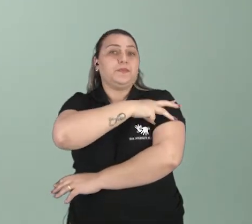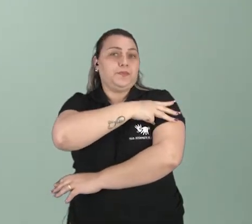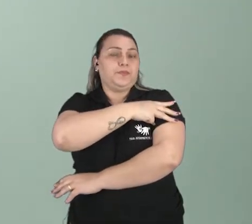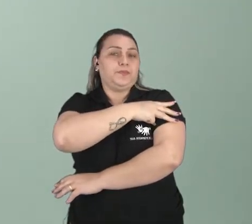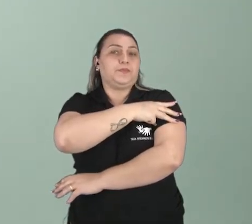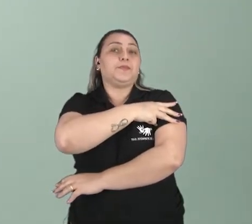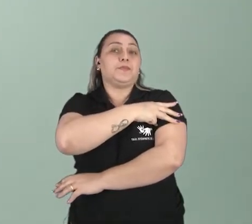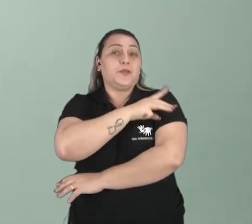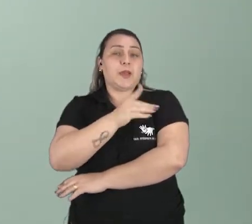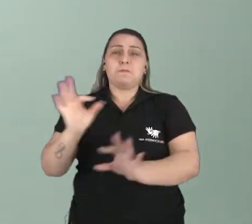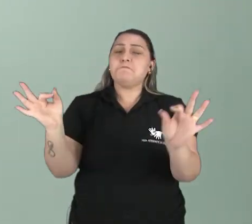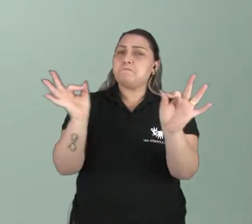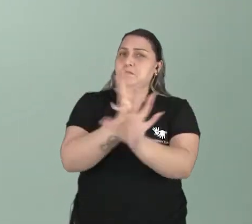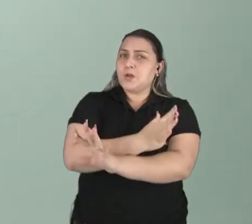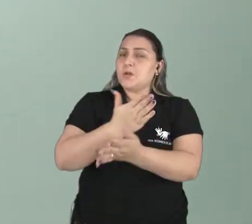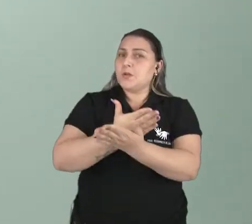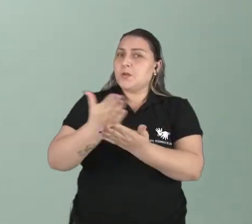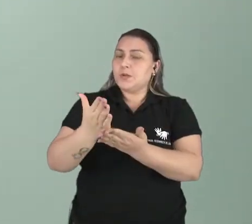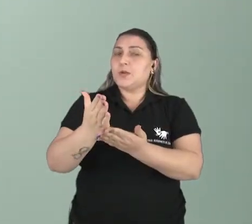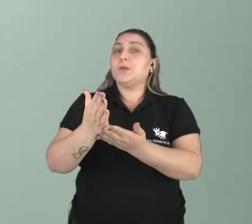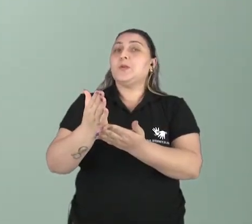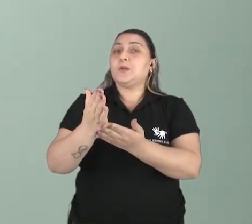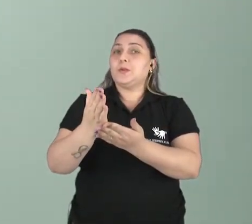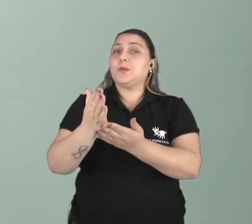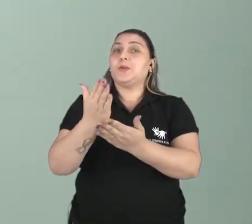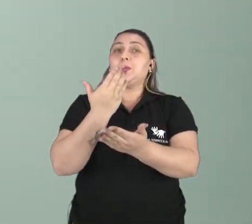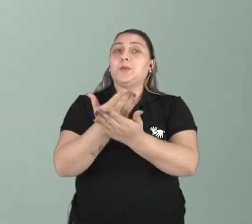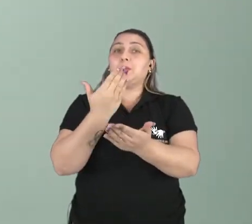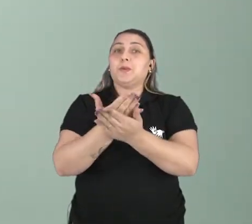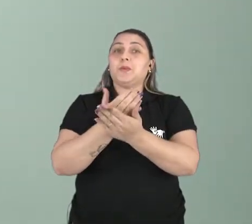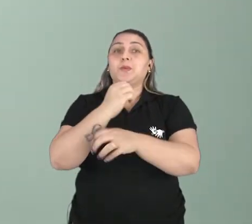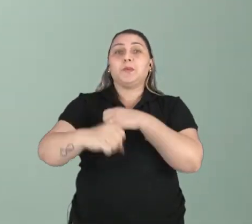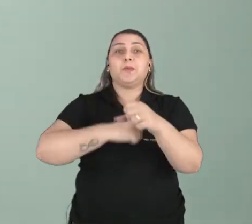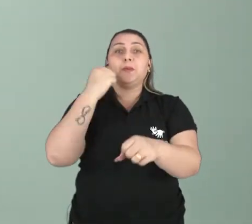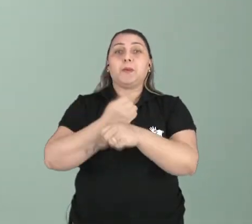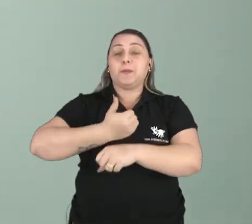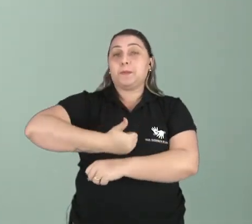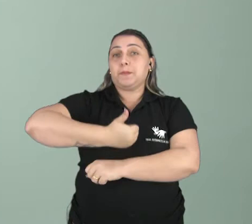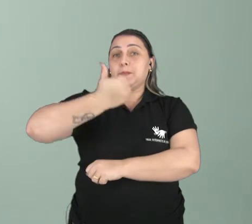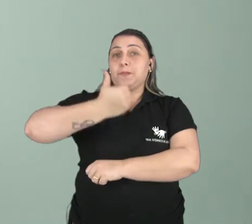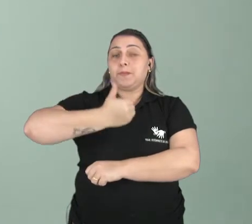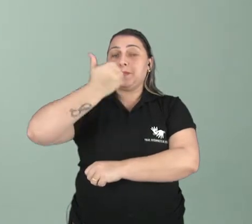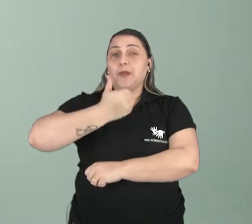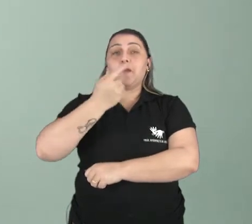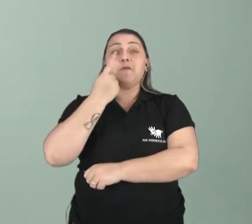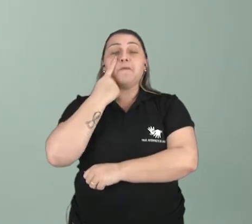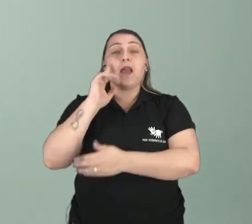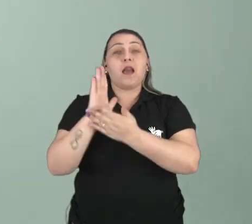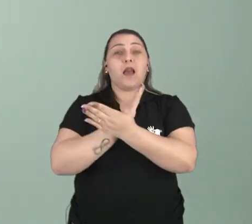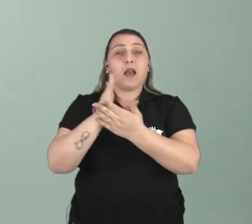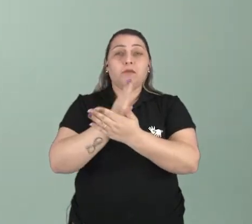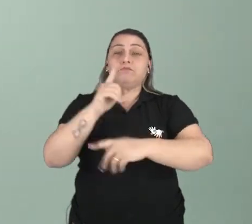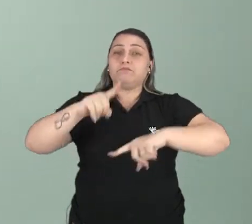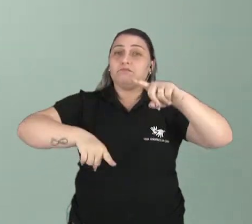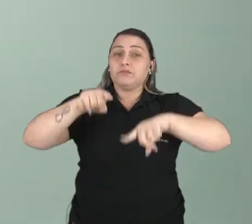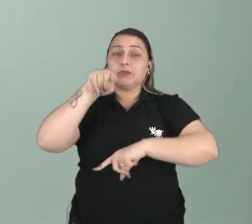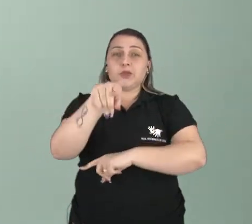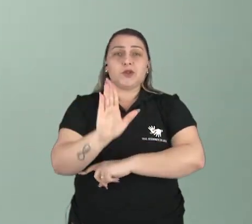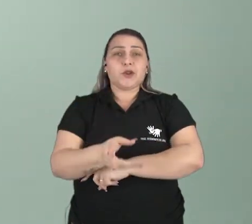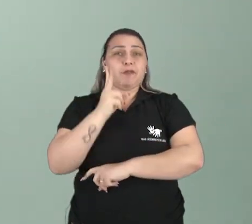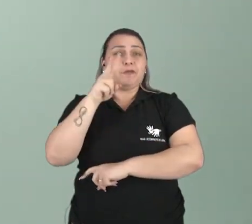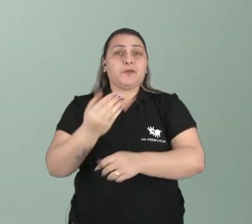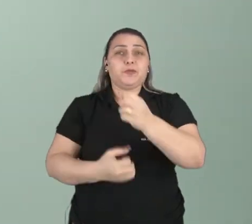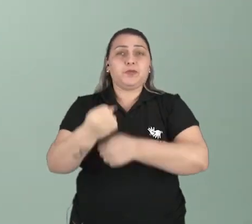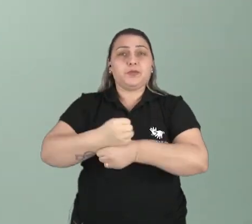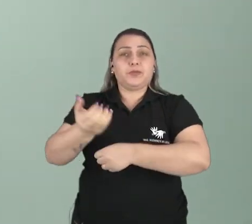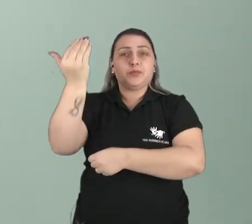fundamental. Você já está preparado para o início do ano letivo? Se você diz que sim, primeiramente vamos ver algumas coisas que você já viu o